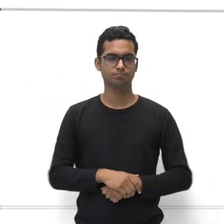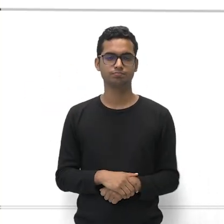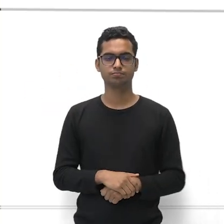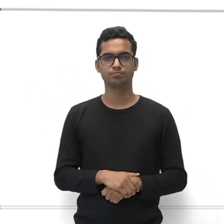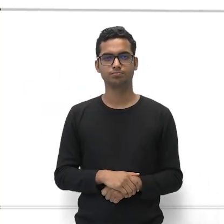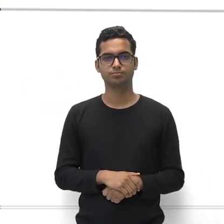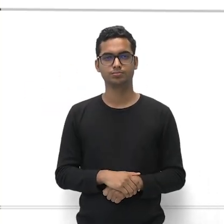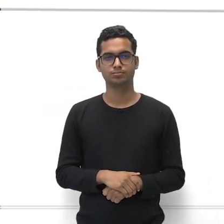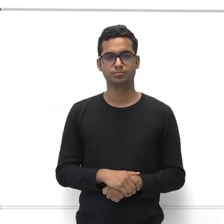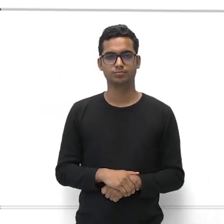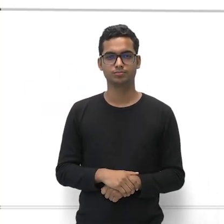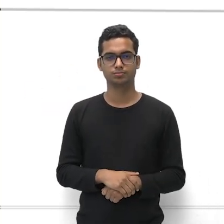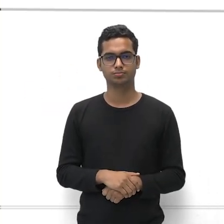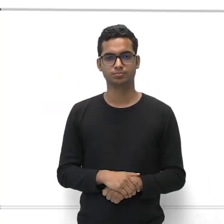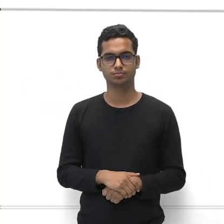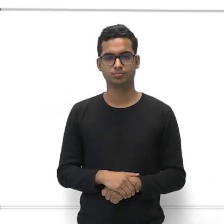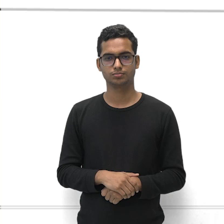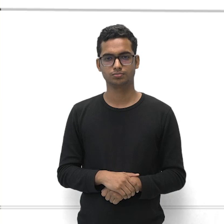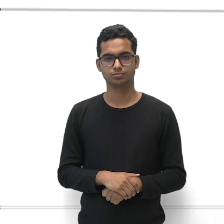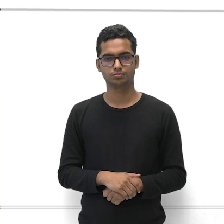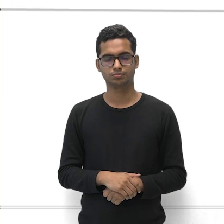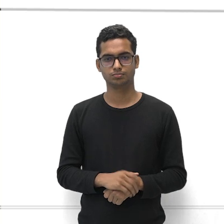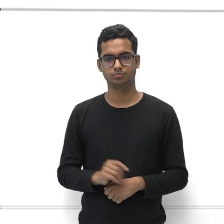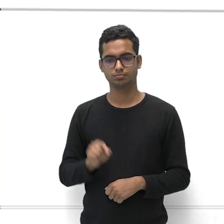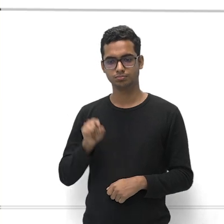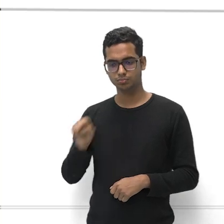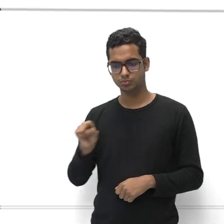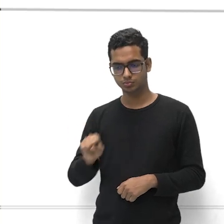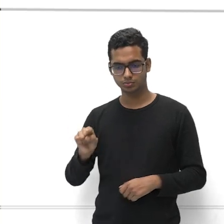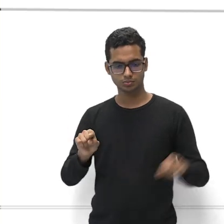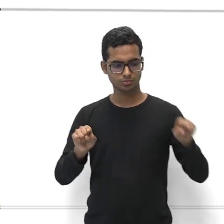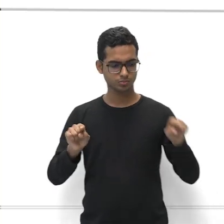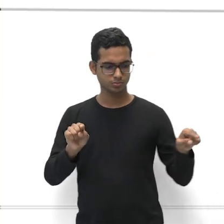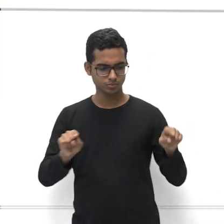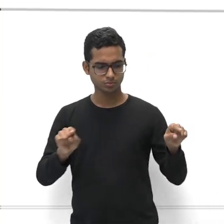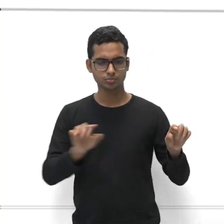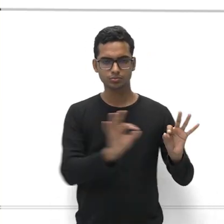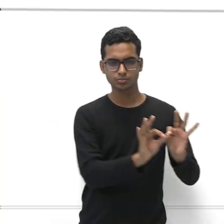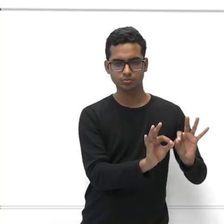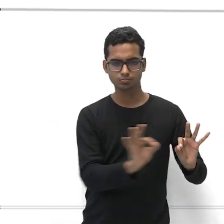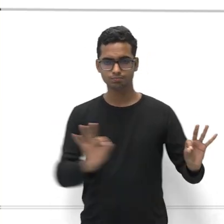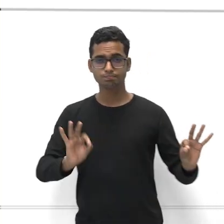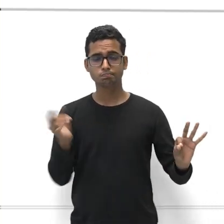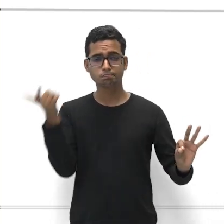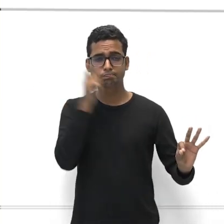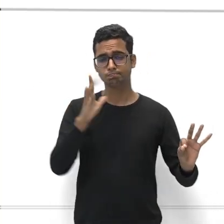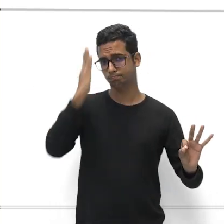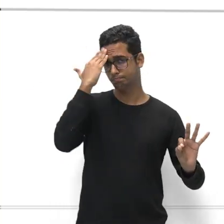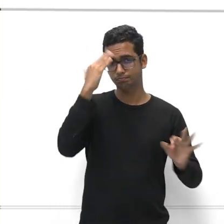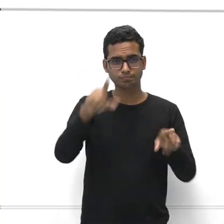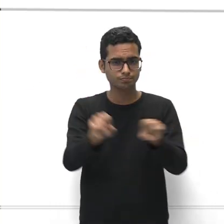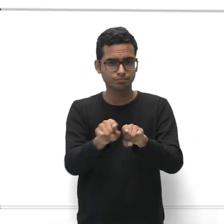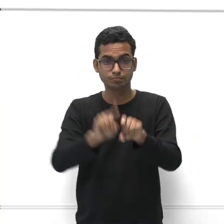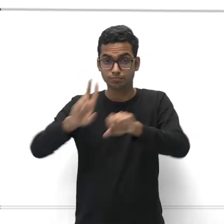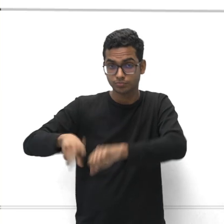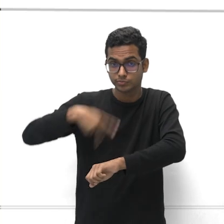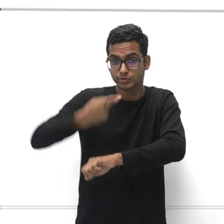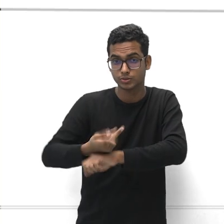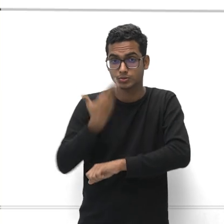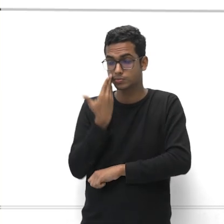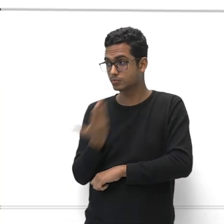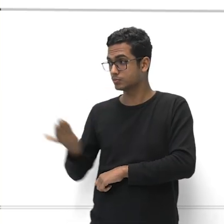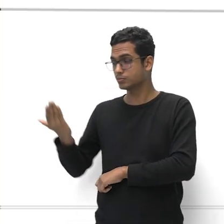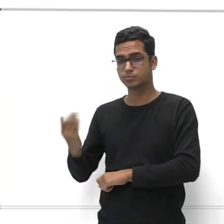deixar aqui os dois pontos para que a gente possa se orientar. Em seguida, nós vamos traçar